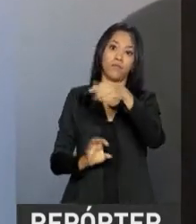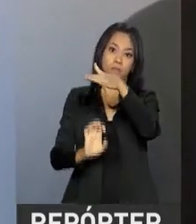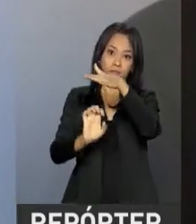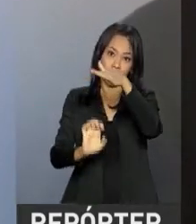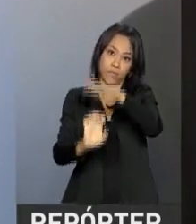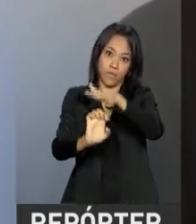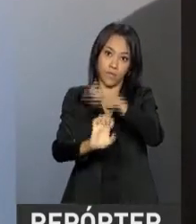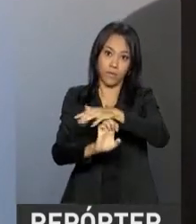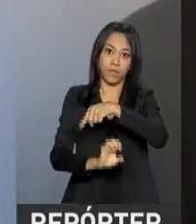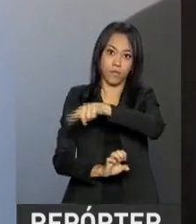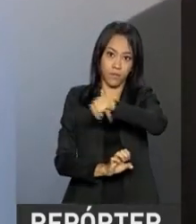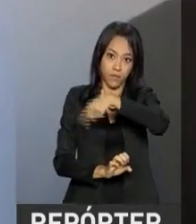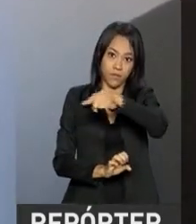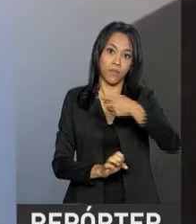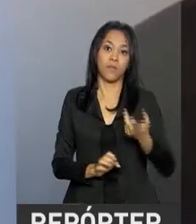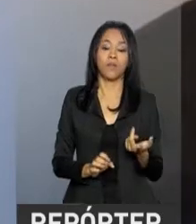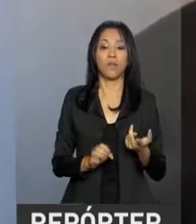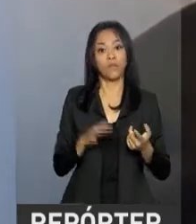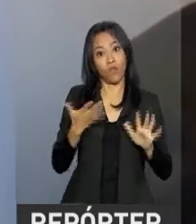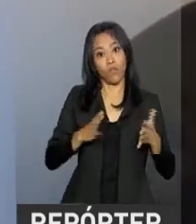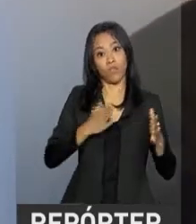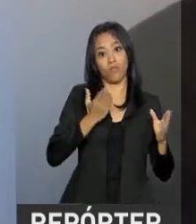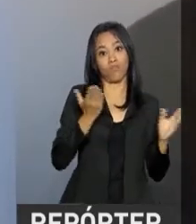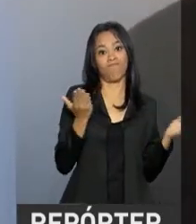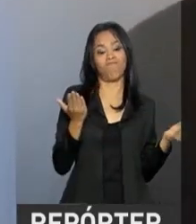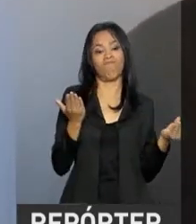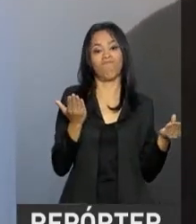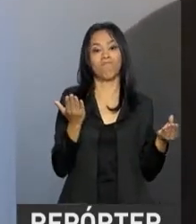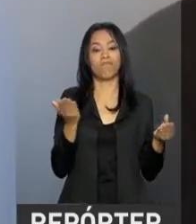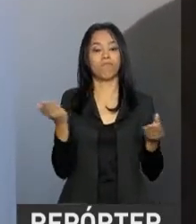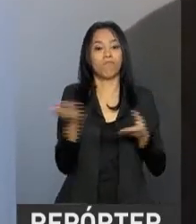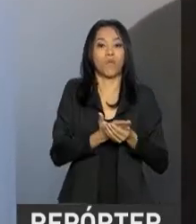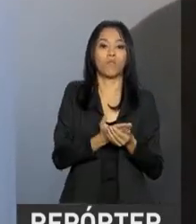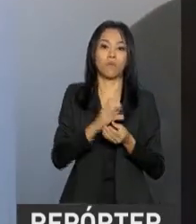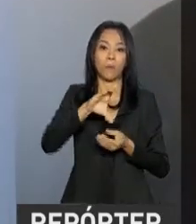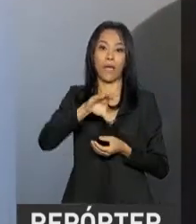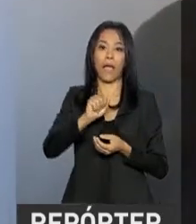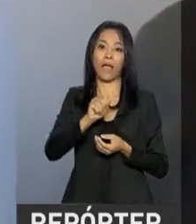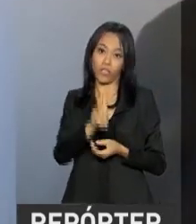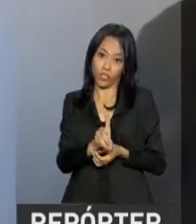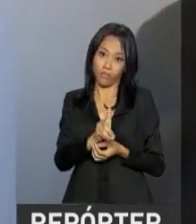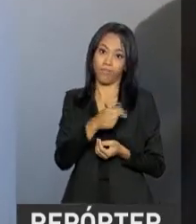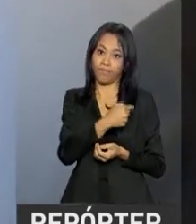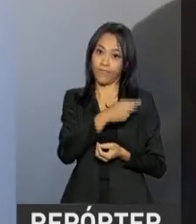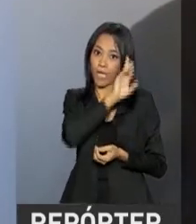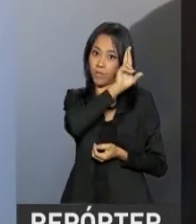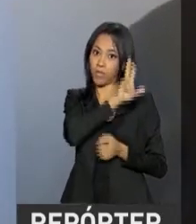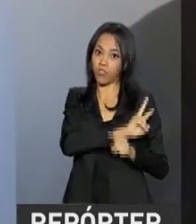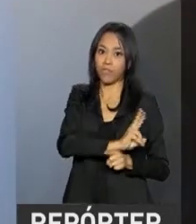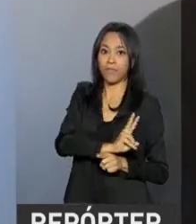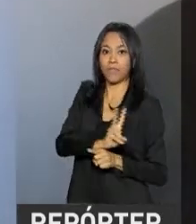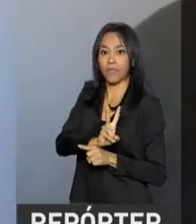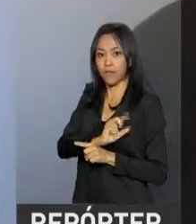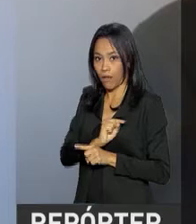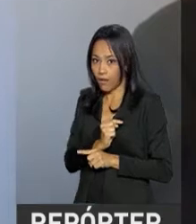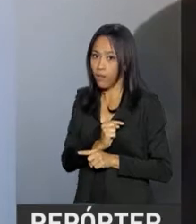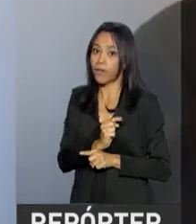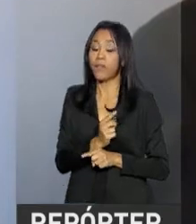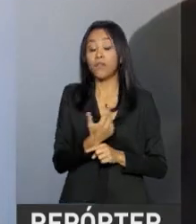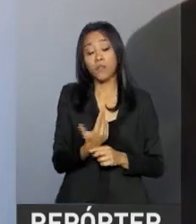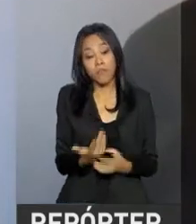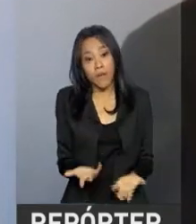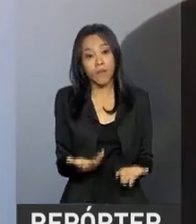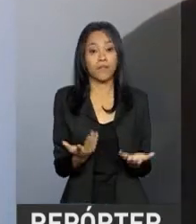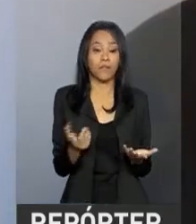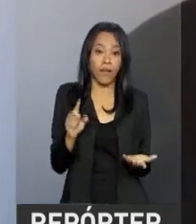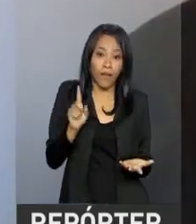ação do CAD a esse respeito. O CAD é uma entidade independente, está olhando isso, mas de qualquer maneira